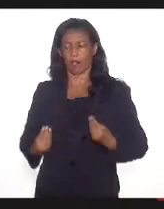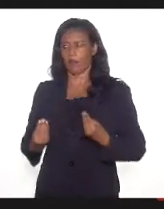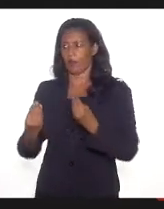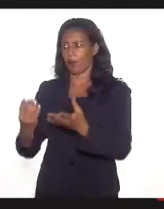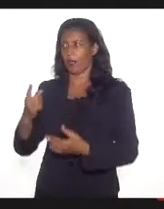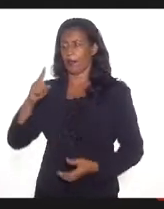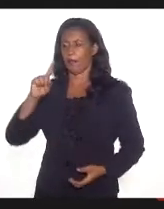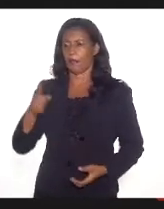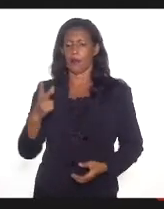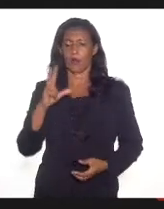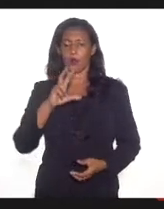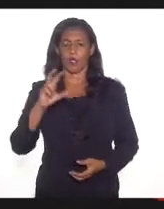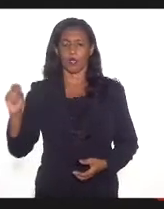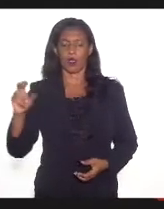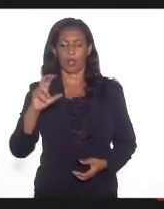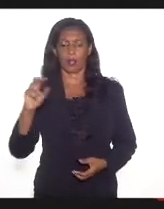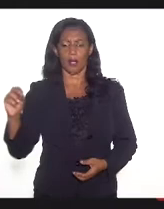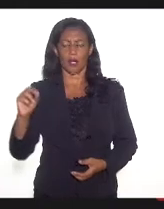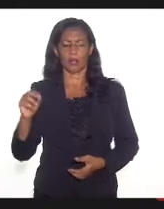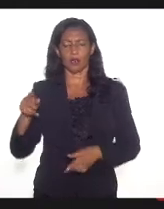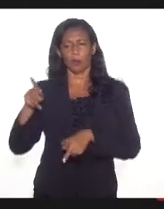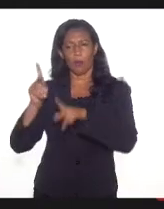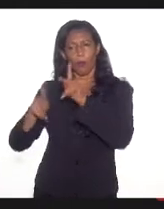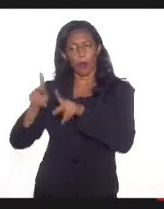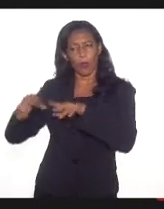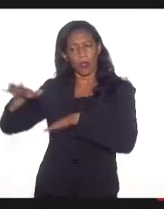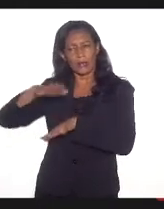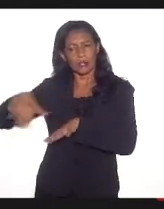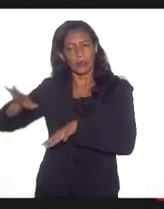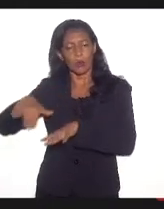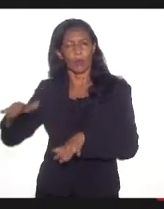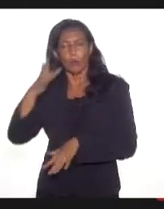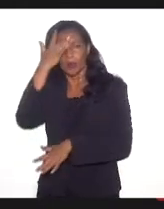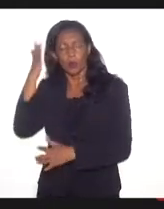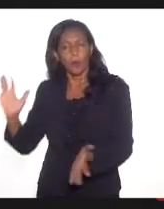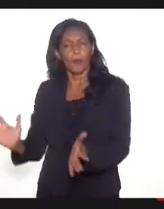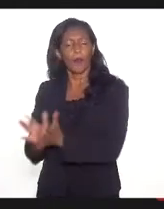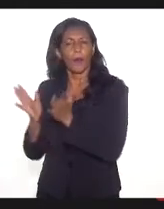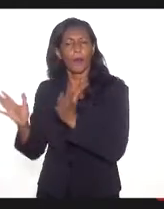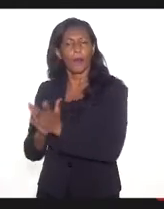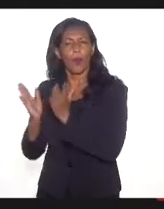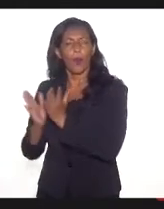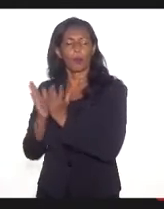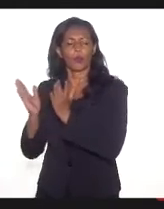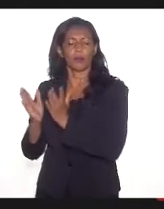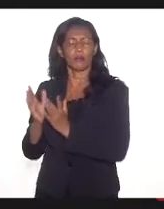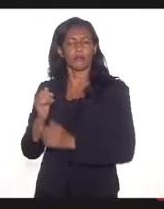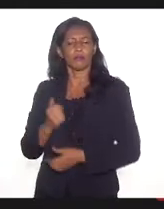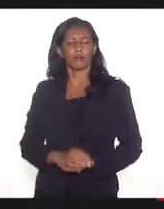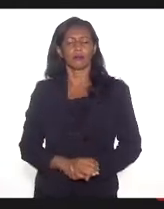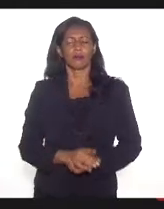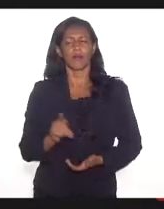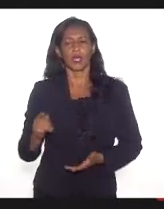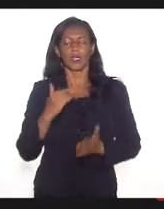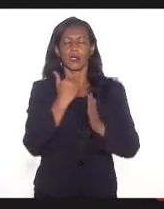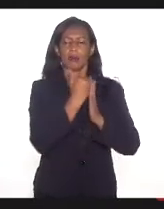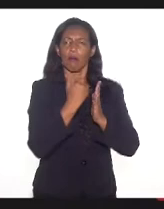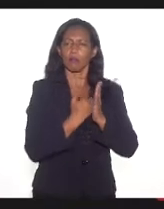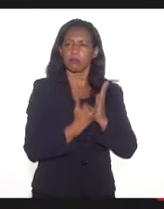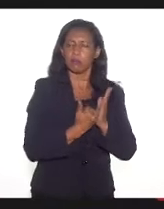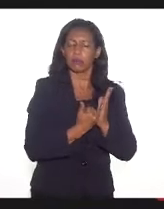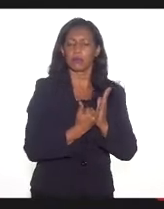refeições diárias para a população em vulnerabilidade social. Esse programa